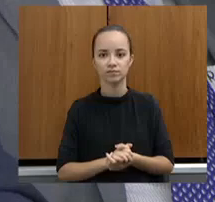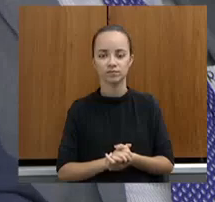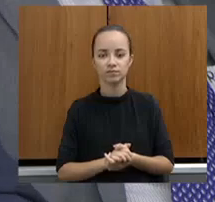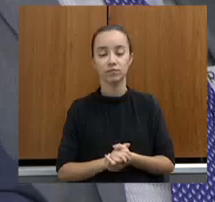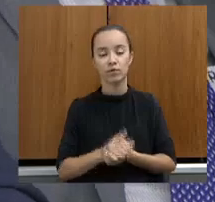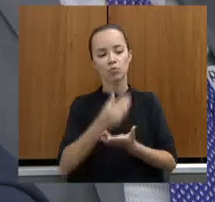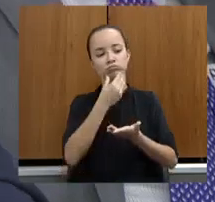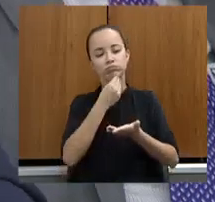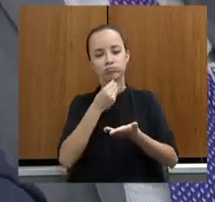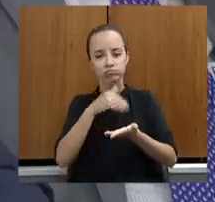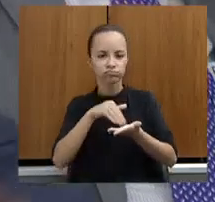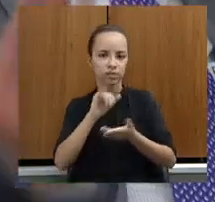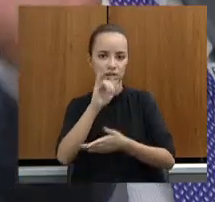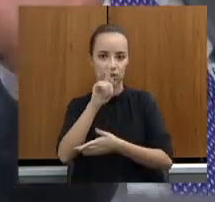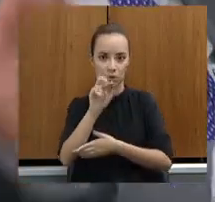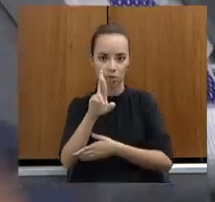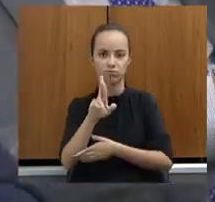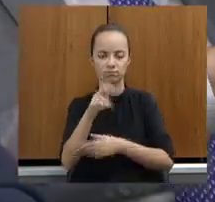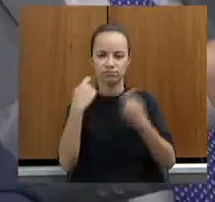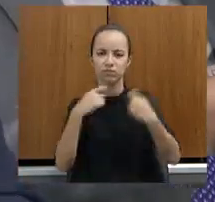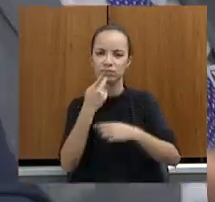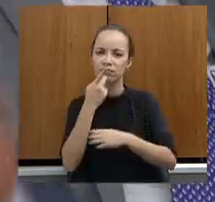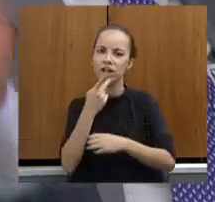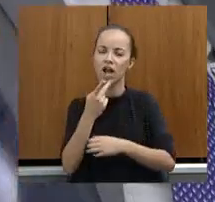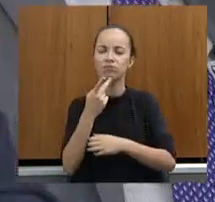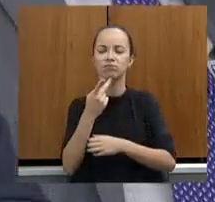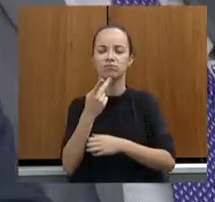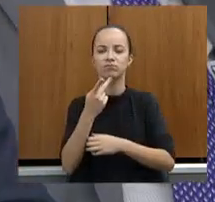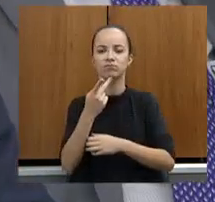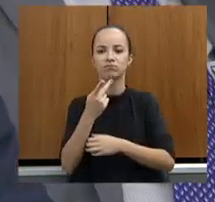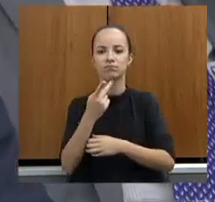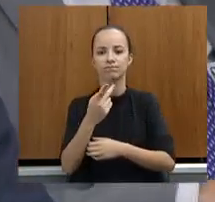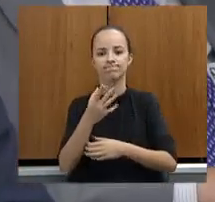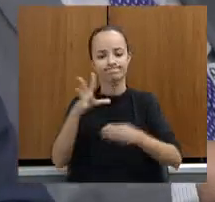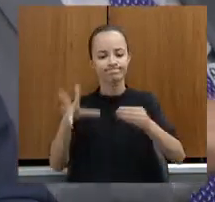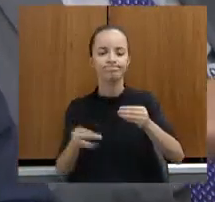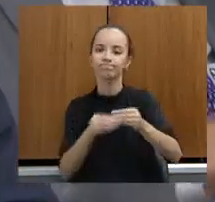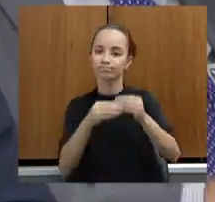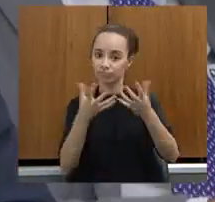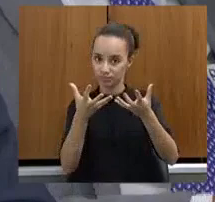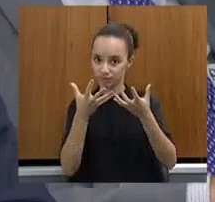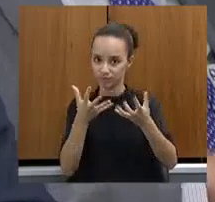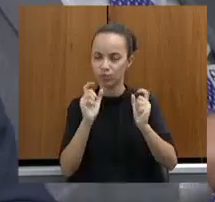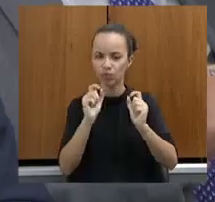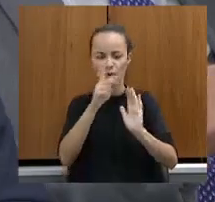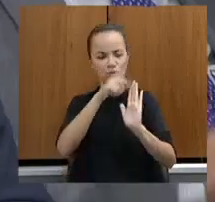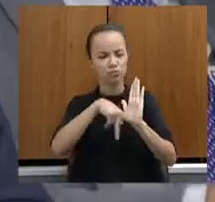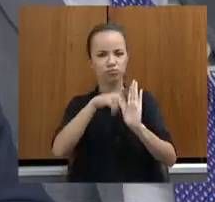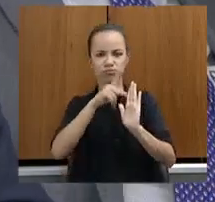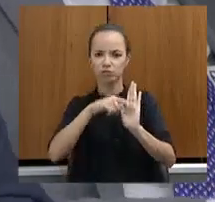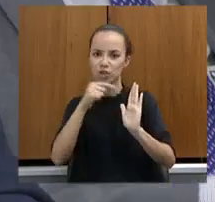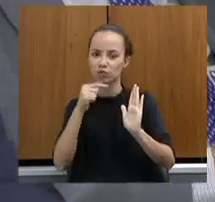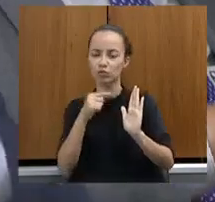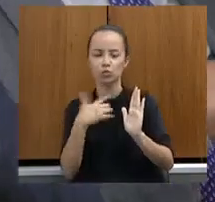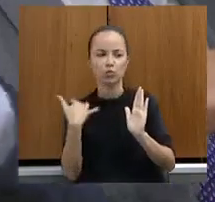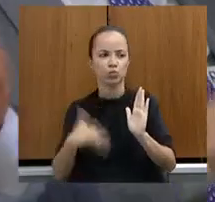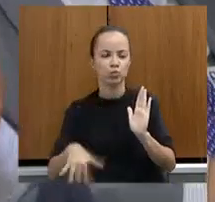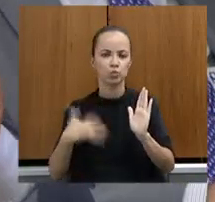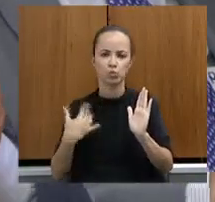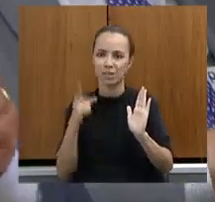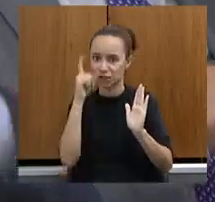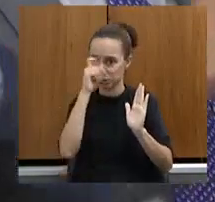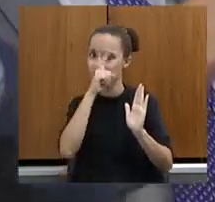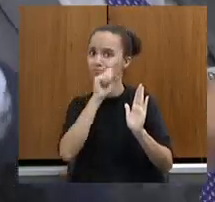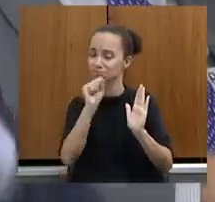secretário Igor devo dizer também da sua fala eu gostaria de acrescentar um dos projetos mais cobiçados mais